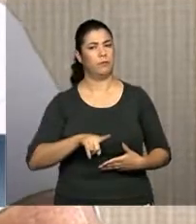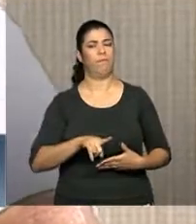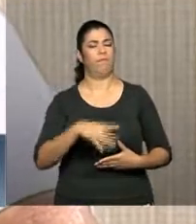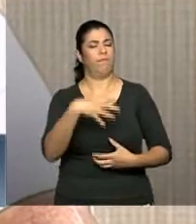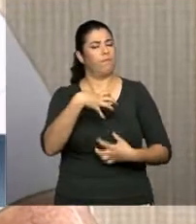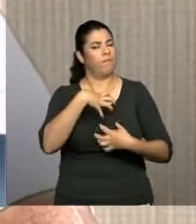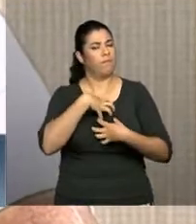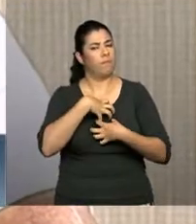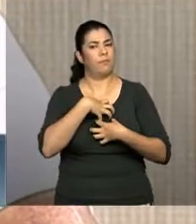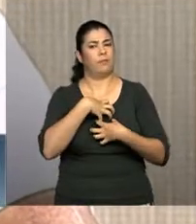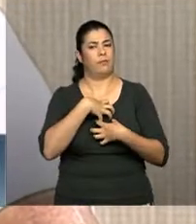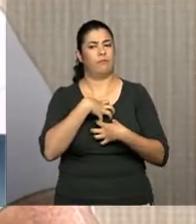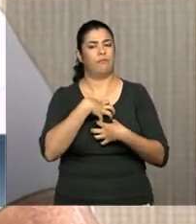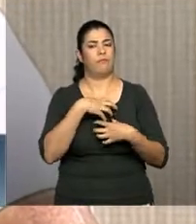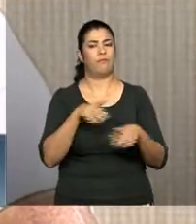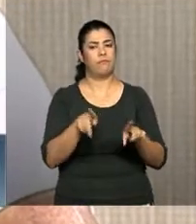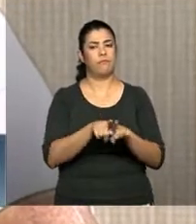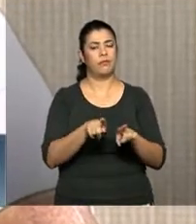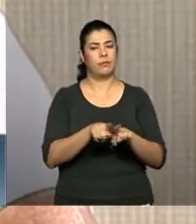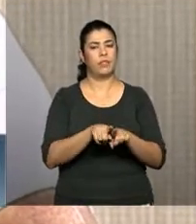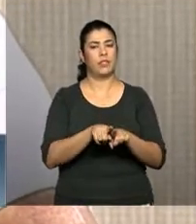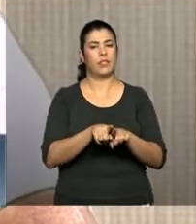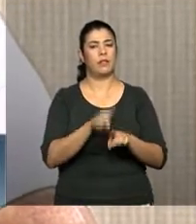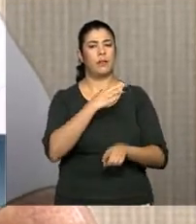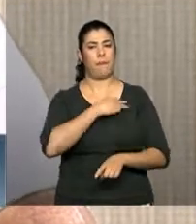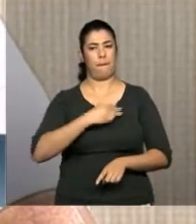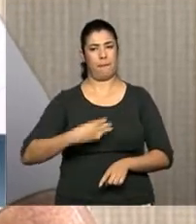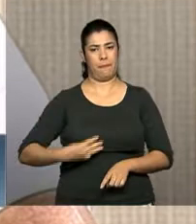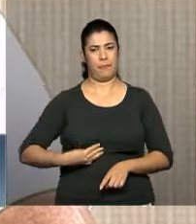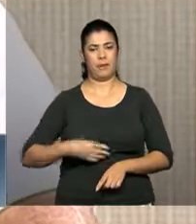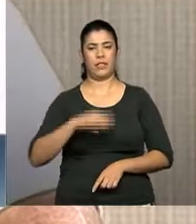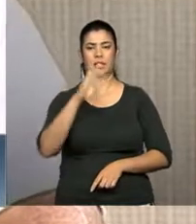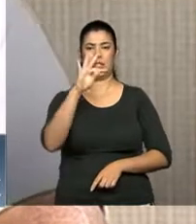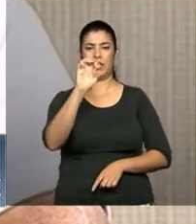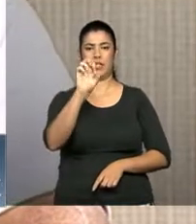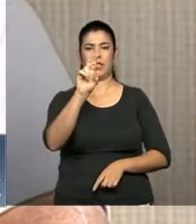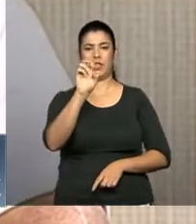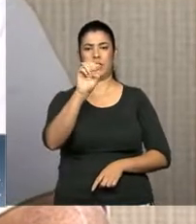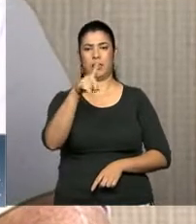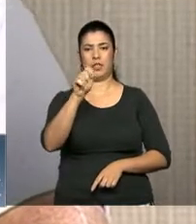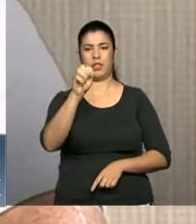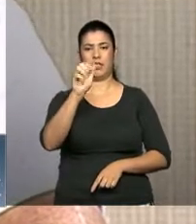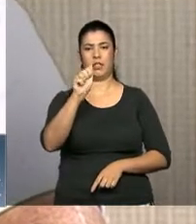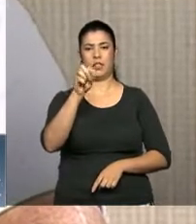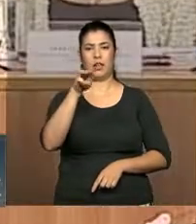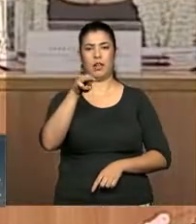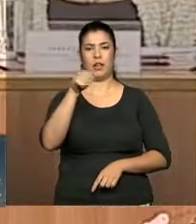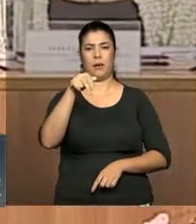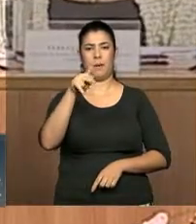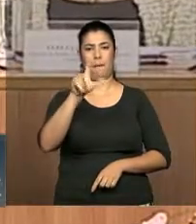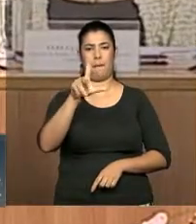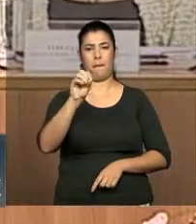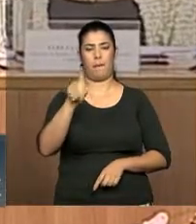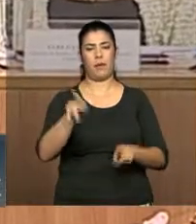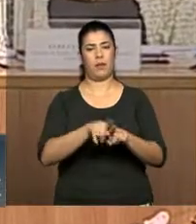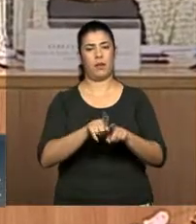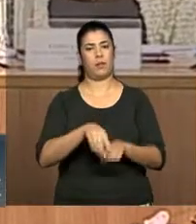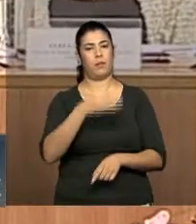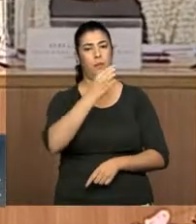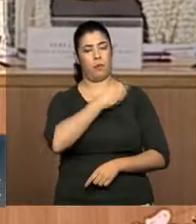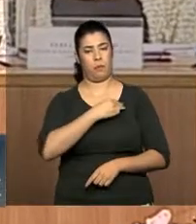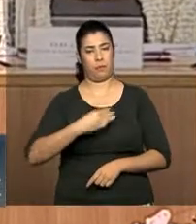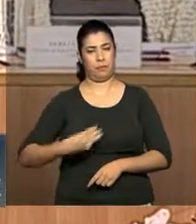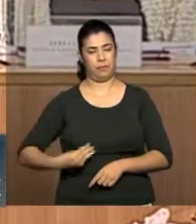sensibilidade da ministra tereza campelo e do ministro miguel rossetto de estarem aqui prestigiando